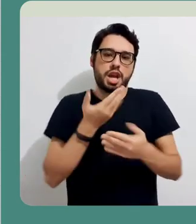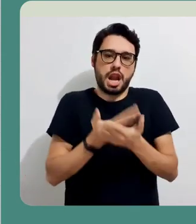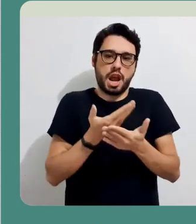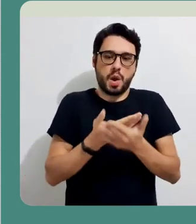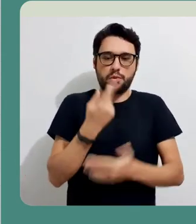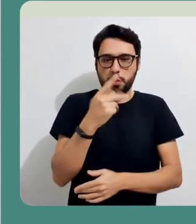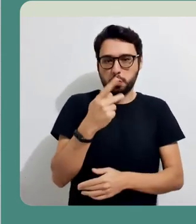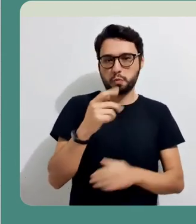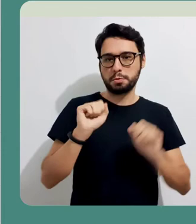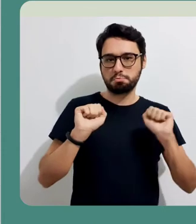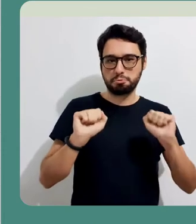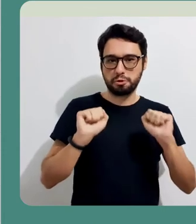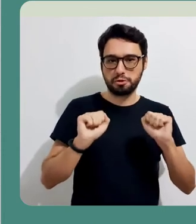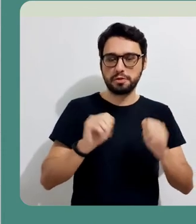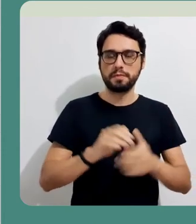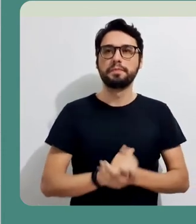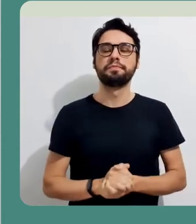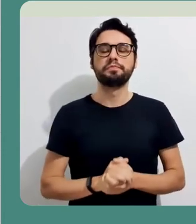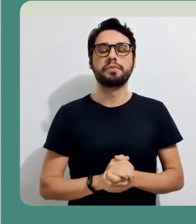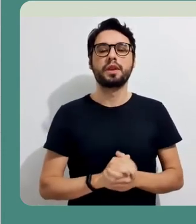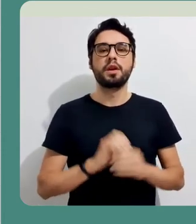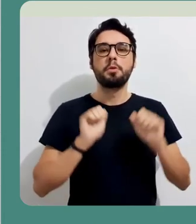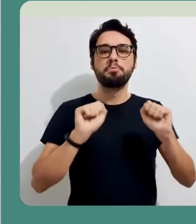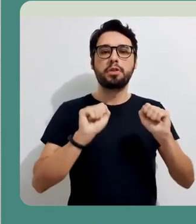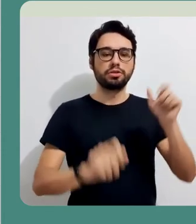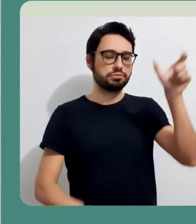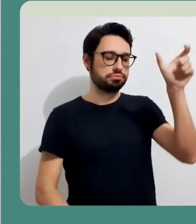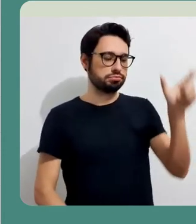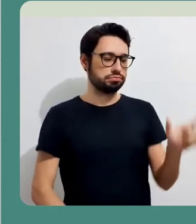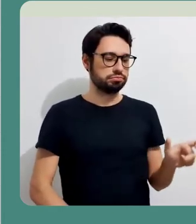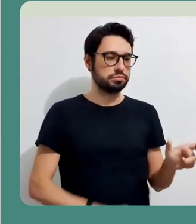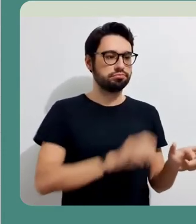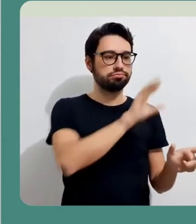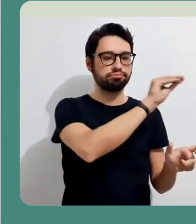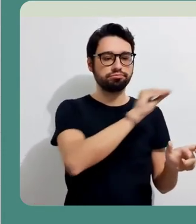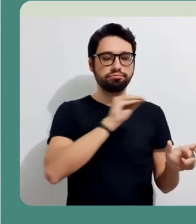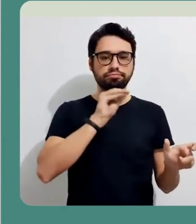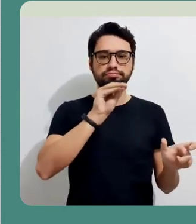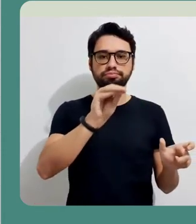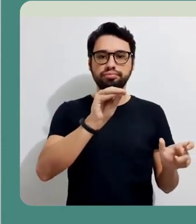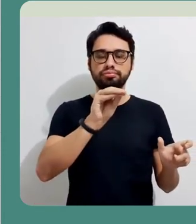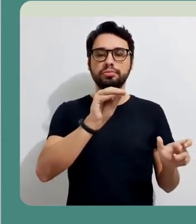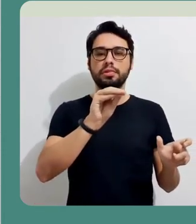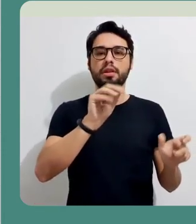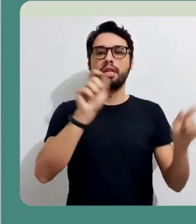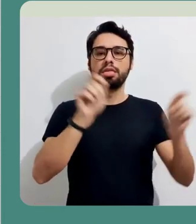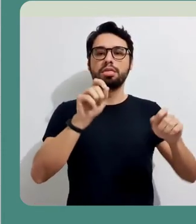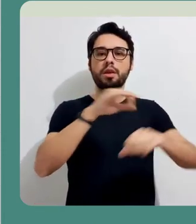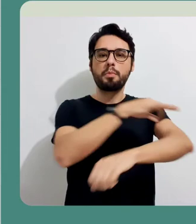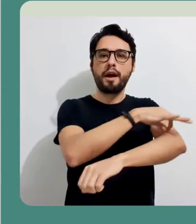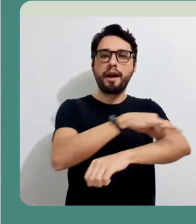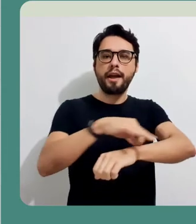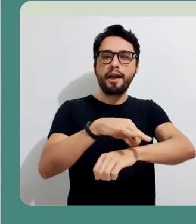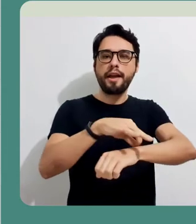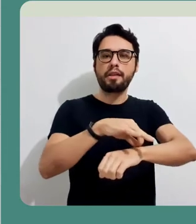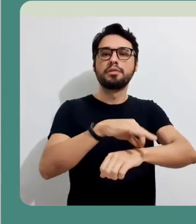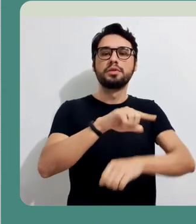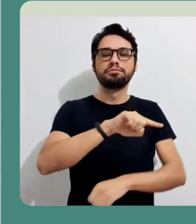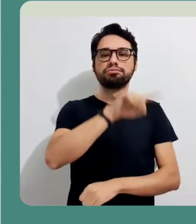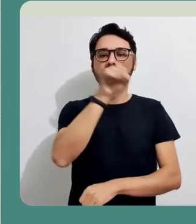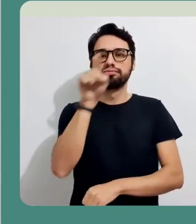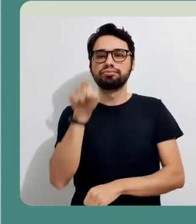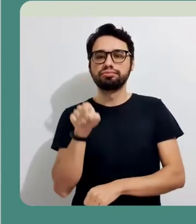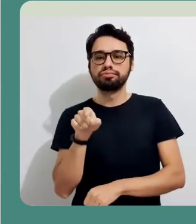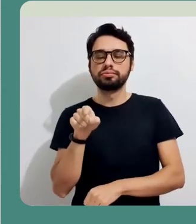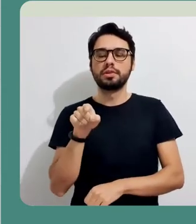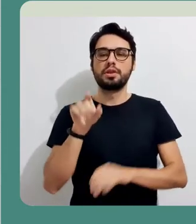bom e fazer cálculos matemáticos aqui na própria tela e eu posso inserir também é um